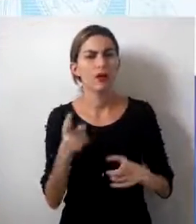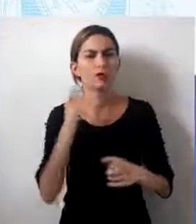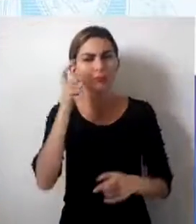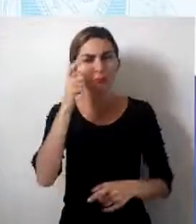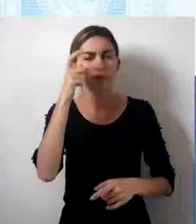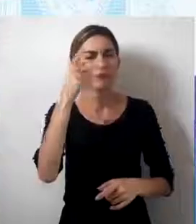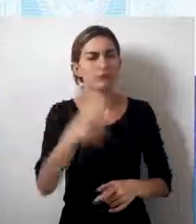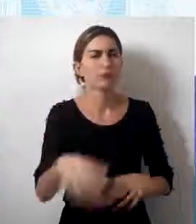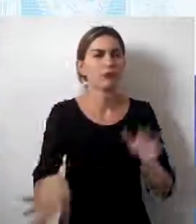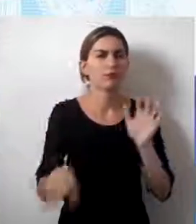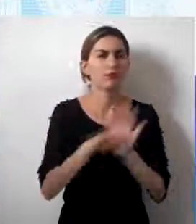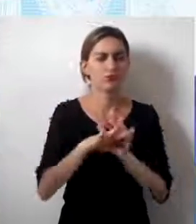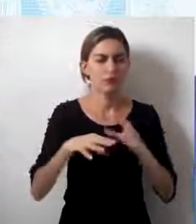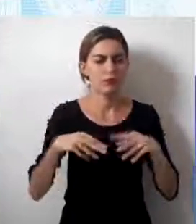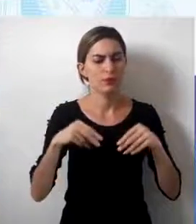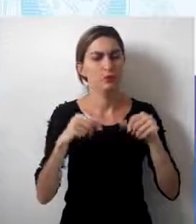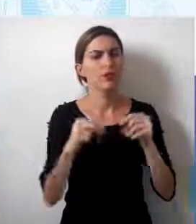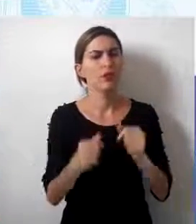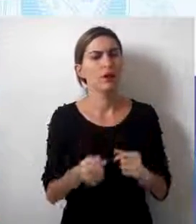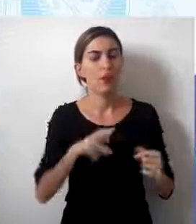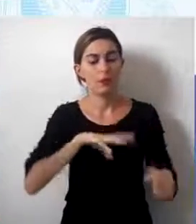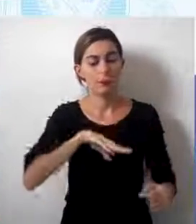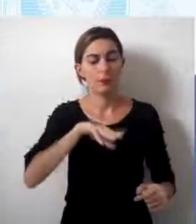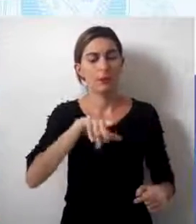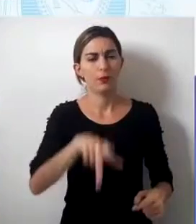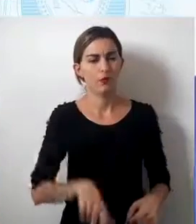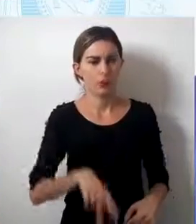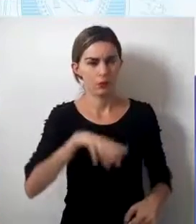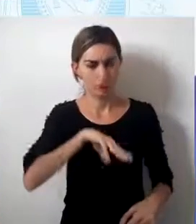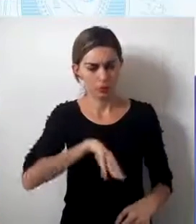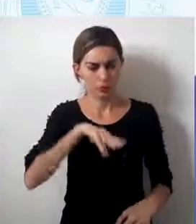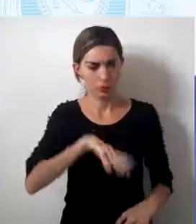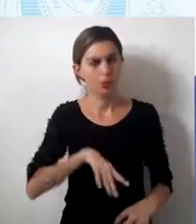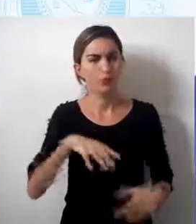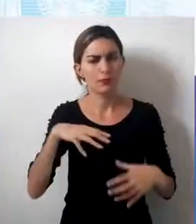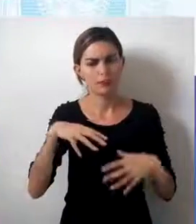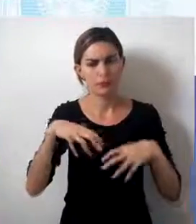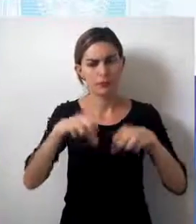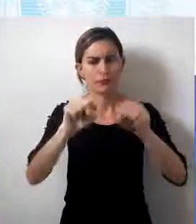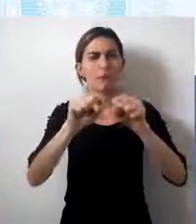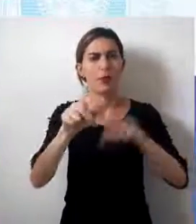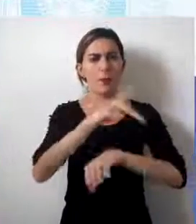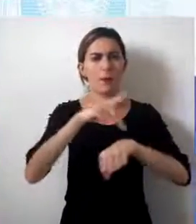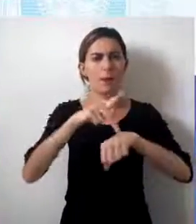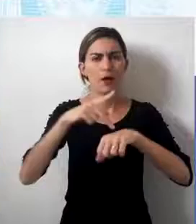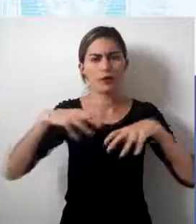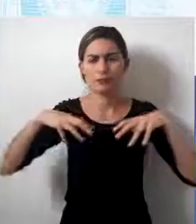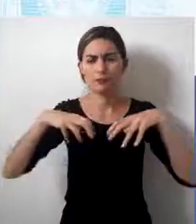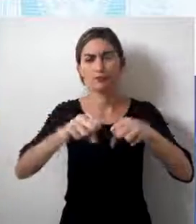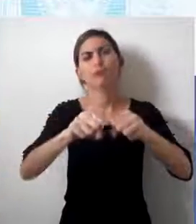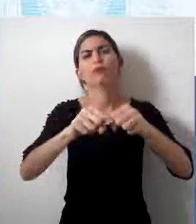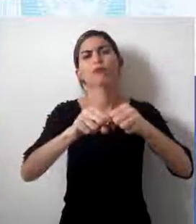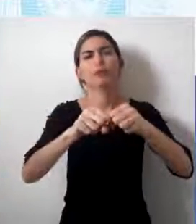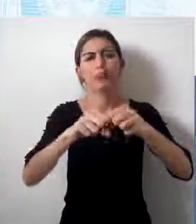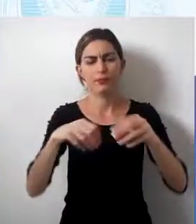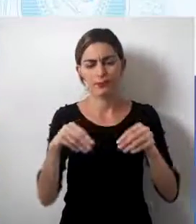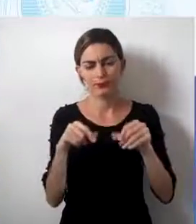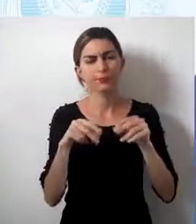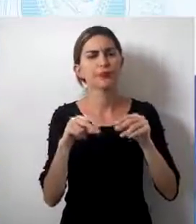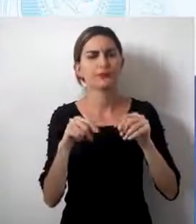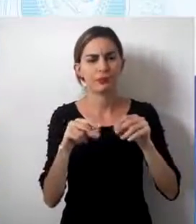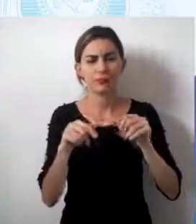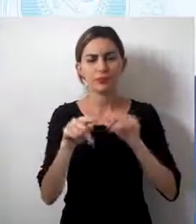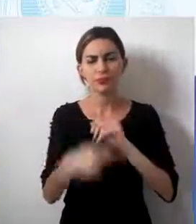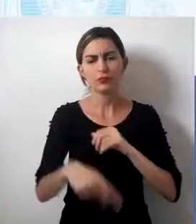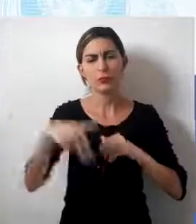pretensão de se chegar a essas terras. Então Portugal ele ocupa é o país que ocupa, né, essas